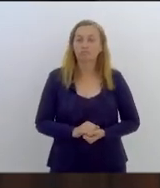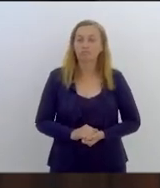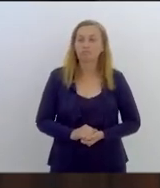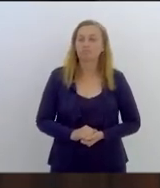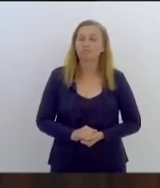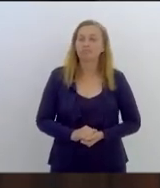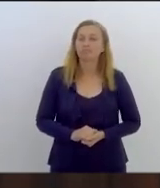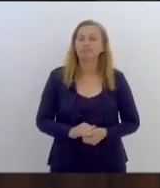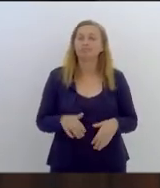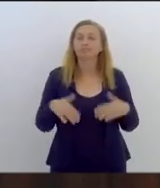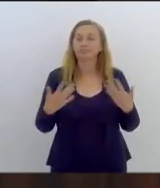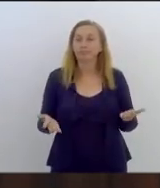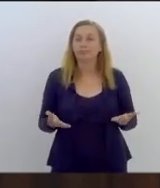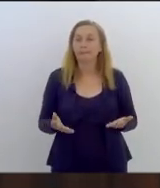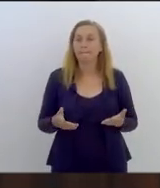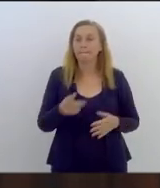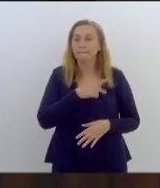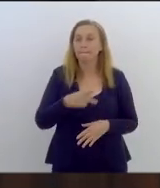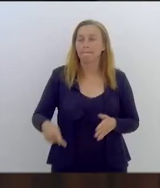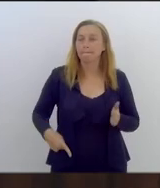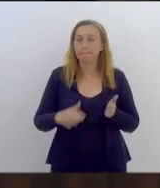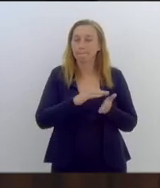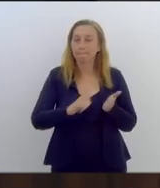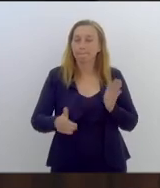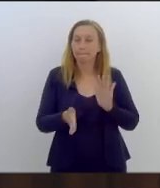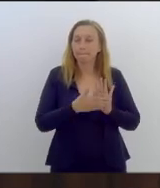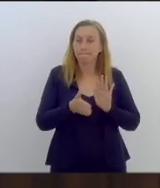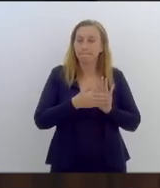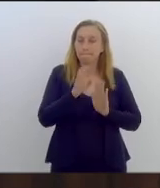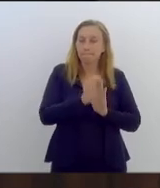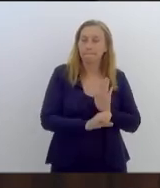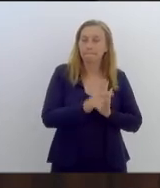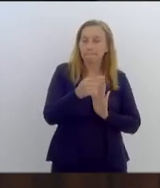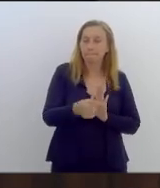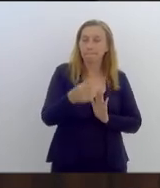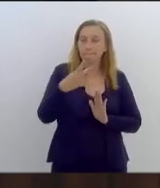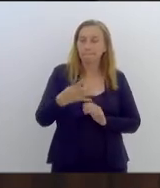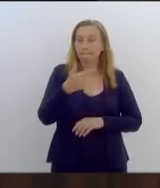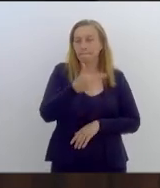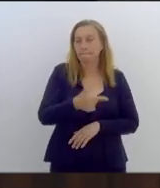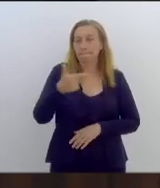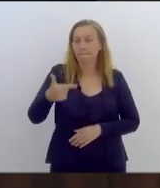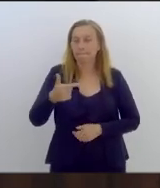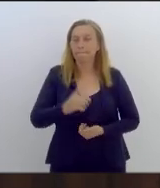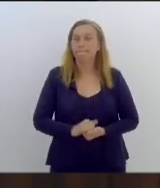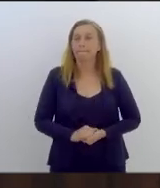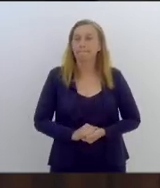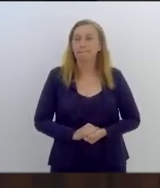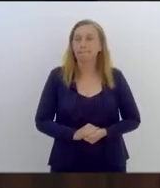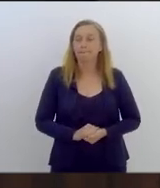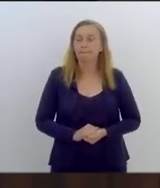Então... O presidente está retirando a proposta de emenda constitucional 74 de 22, que é